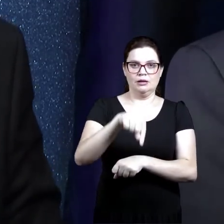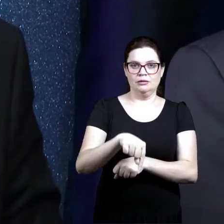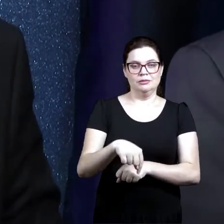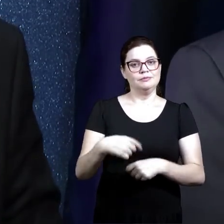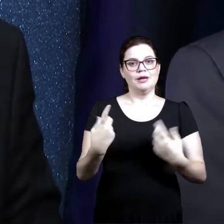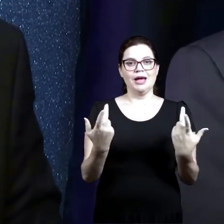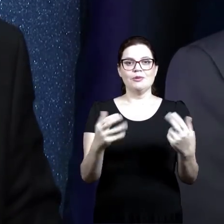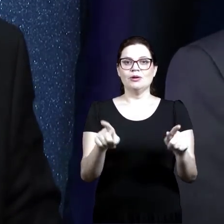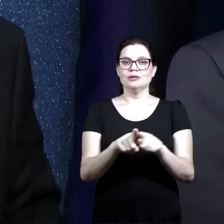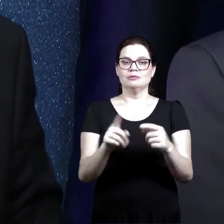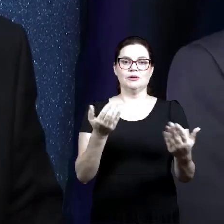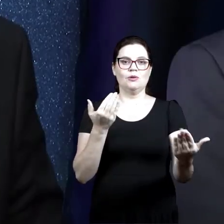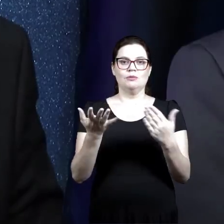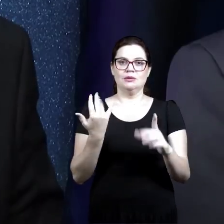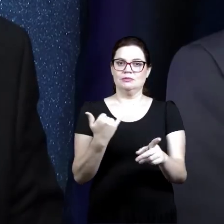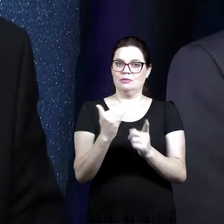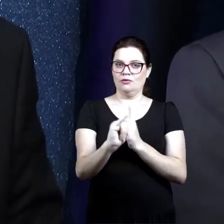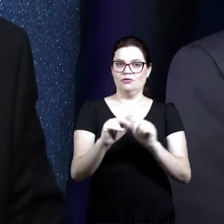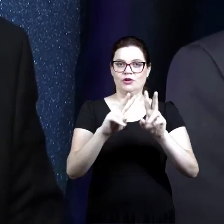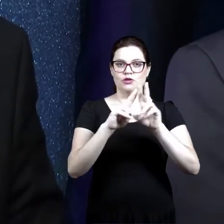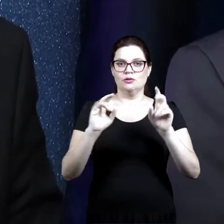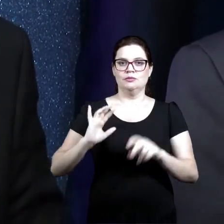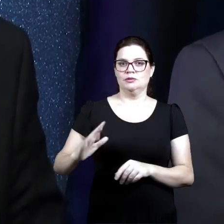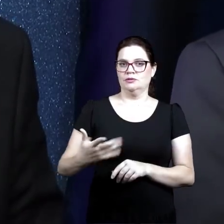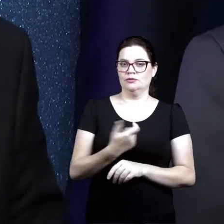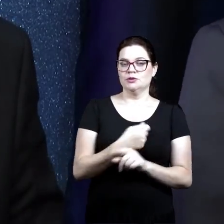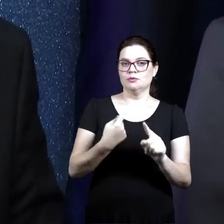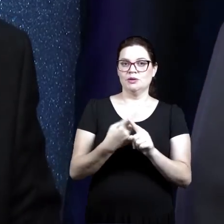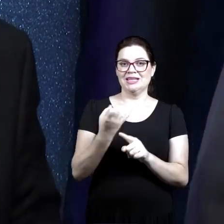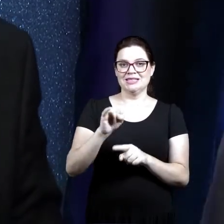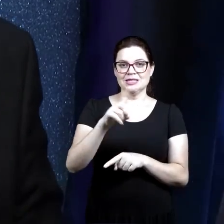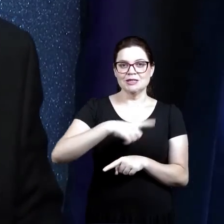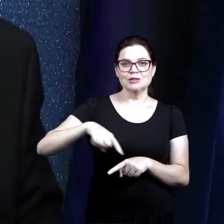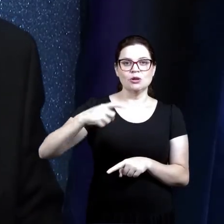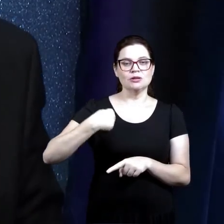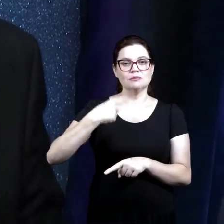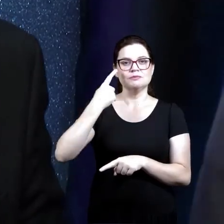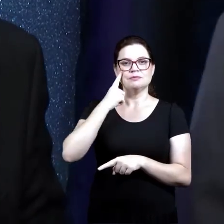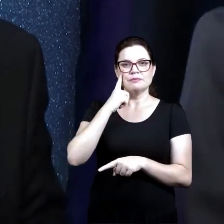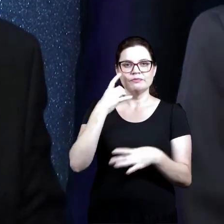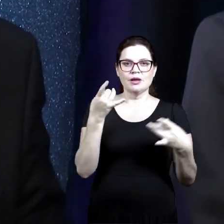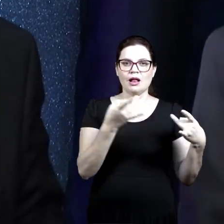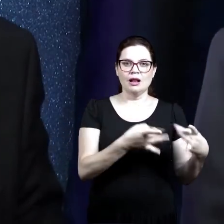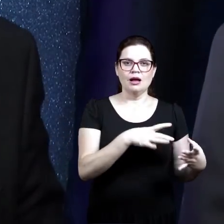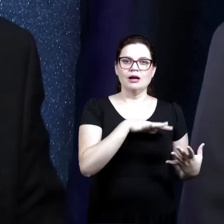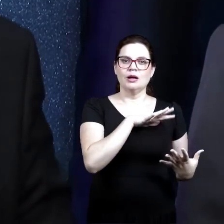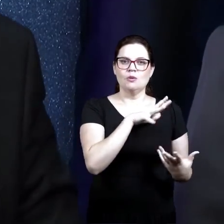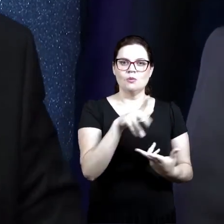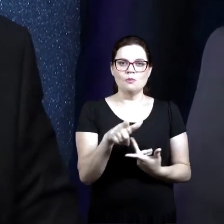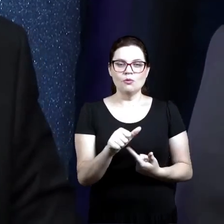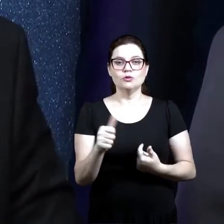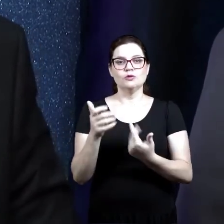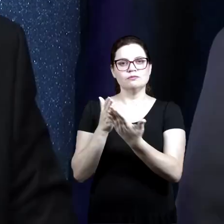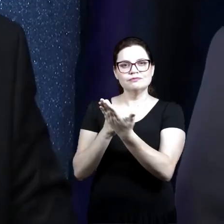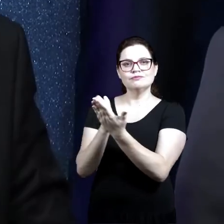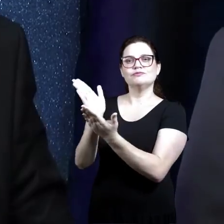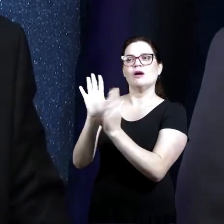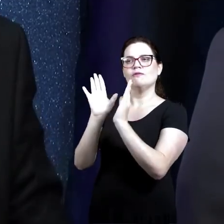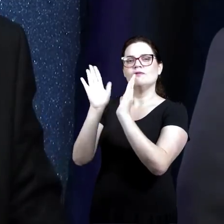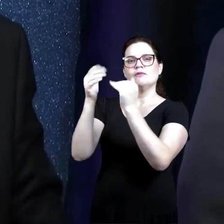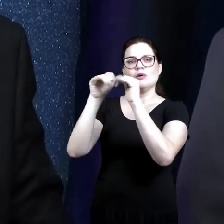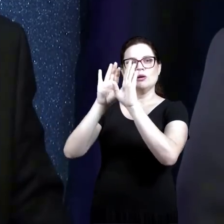aspecto do caminho da salvação. Porque o homem que um dia deixa o mundo para ir para a